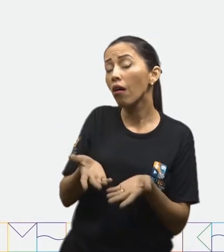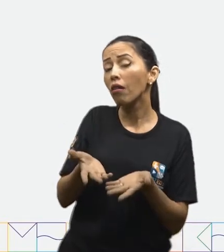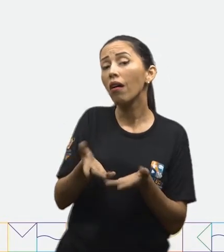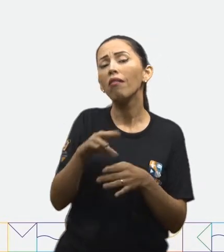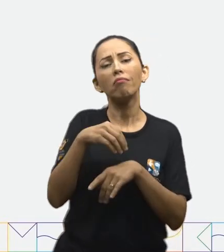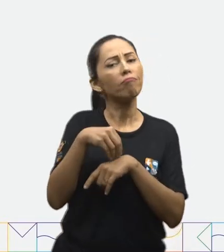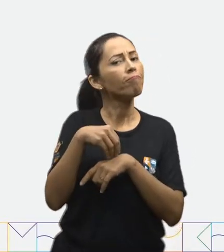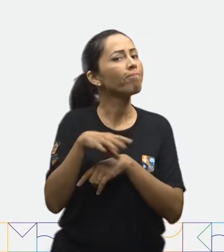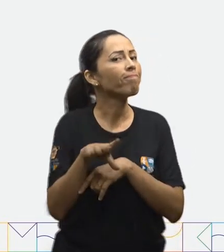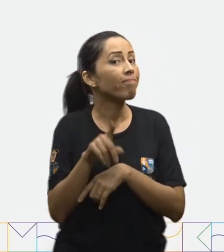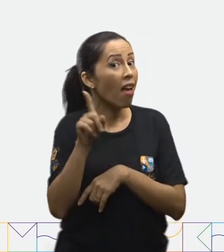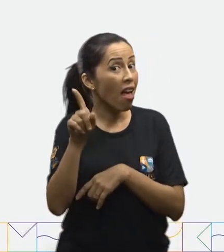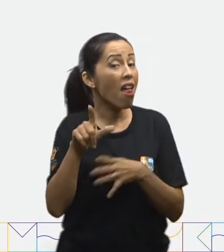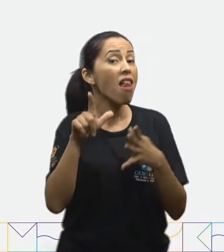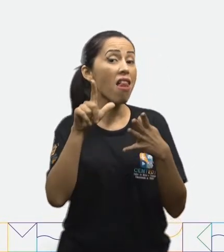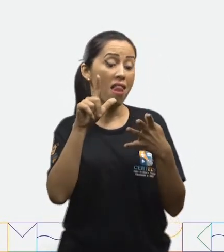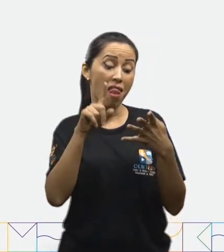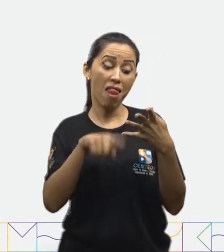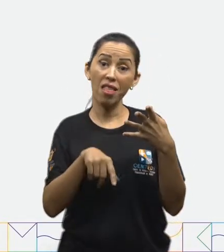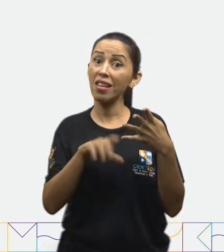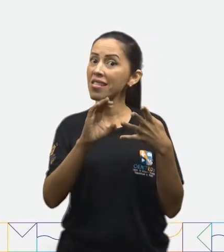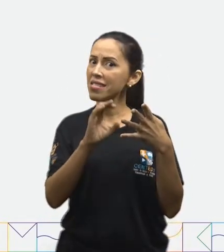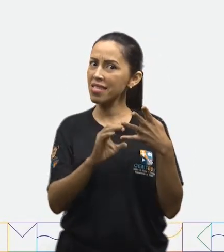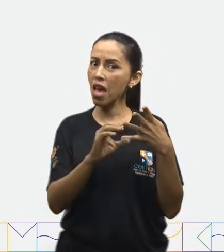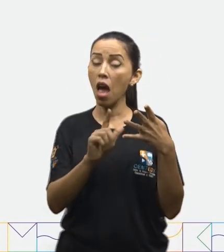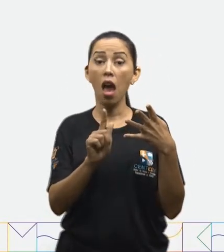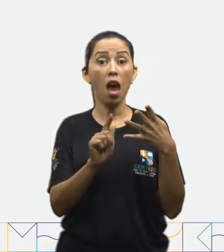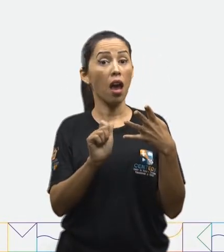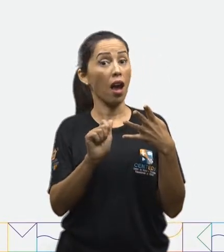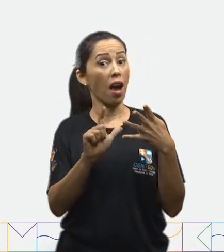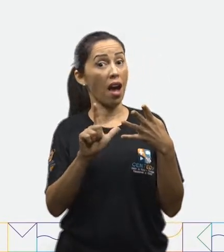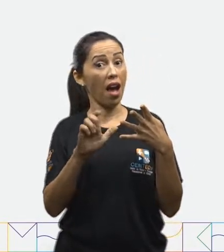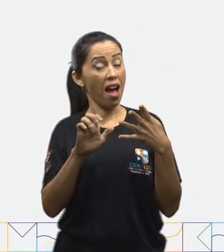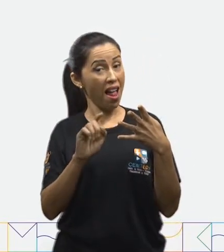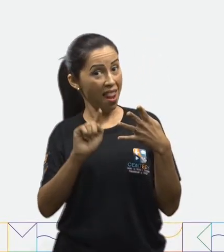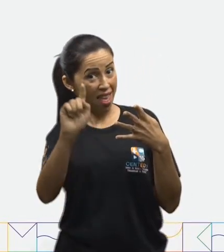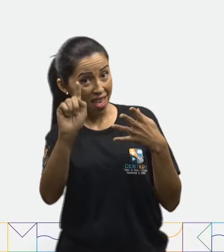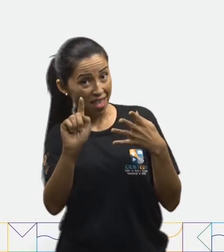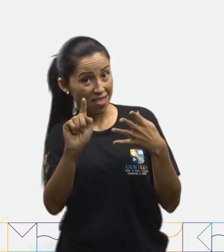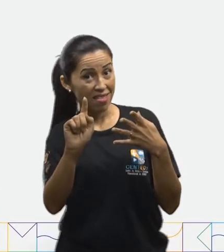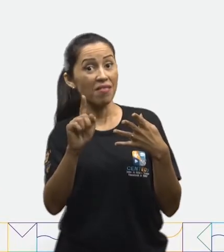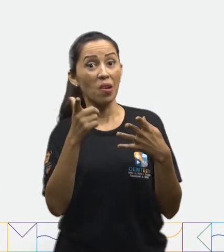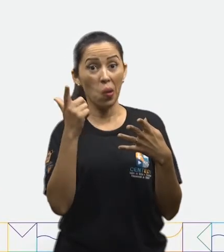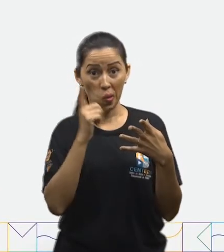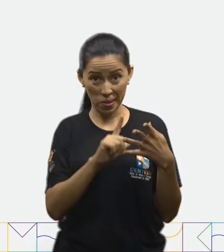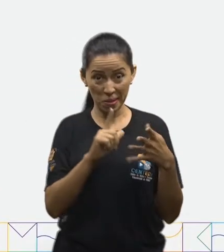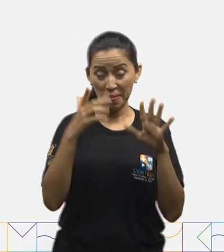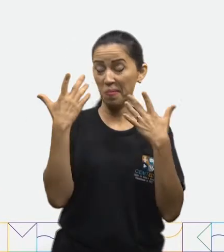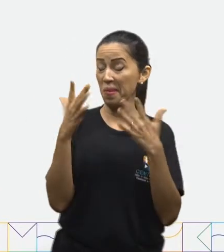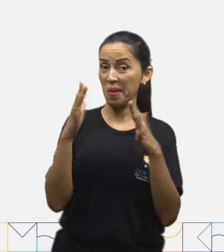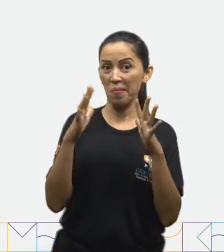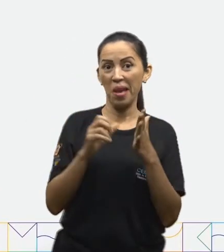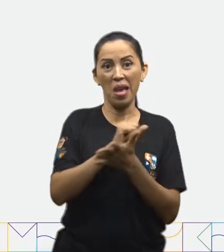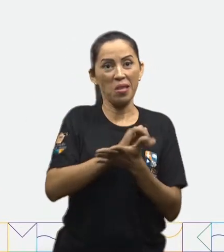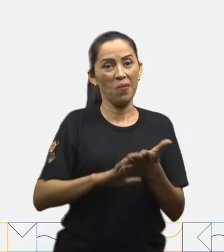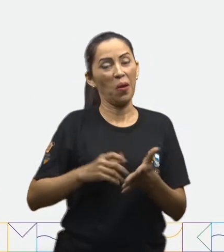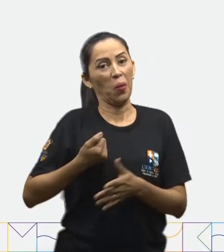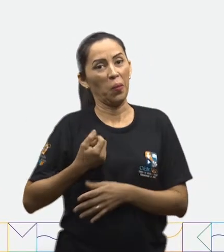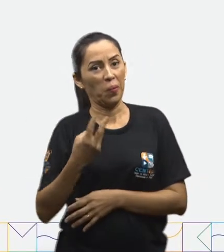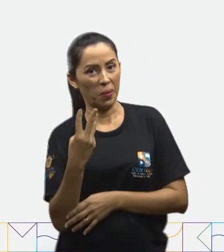é a letra C, galés. Acertou? Parabéns! Vamos à atividade